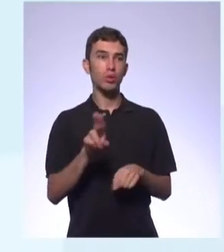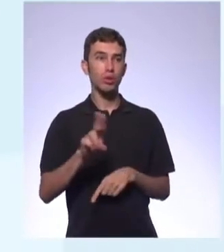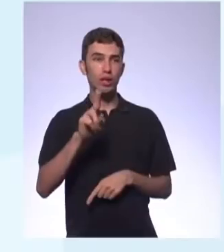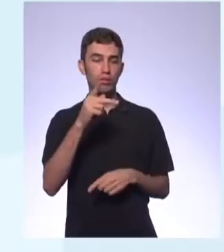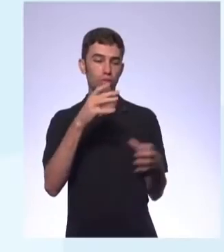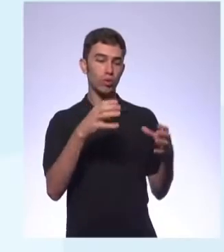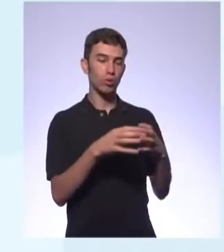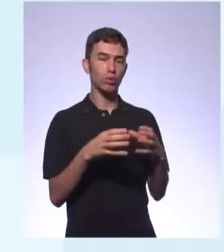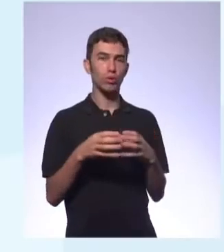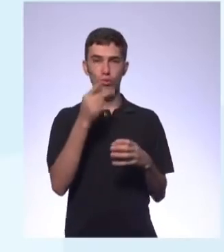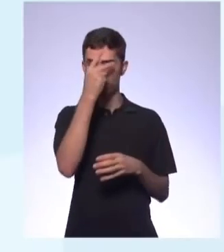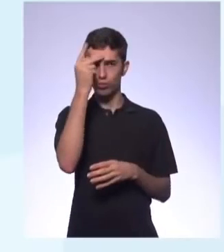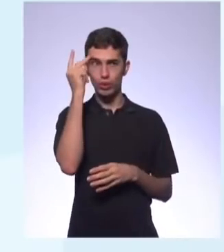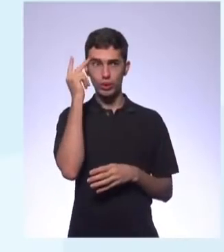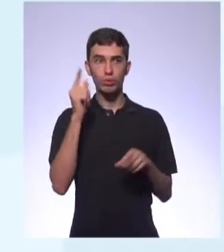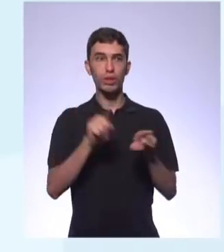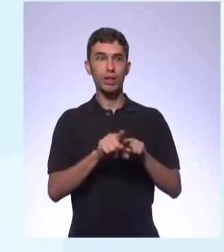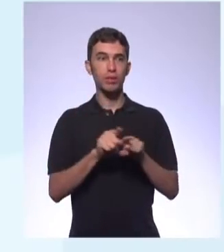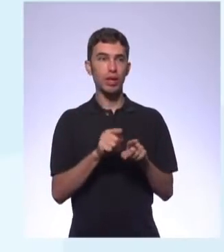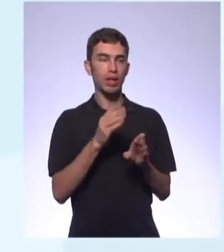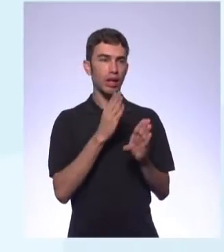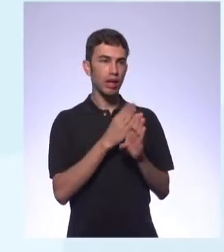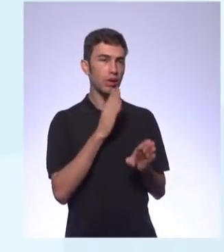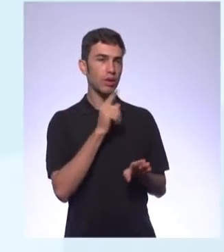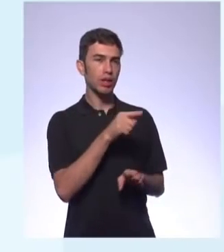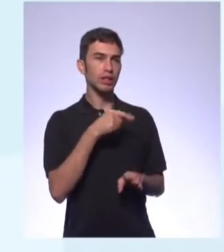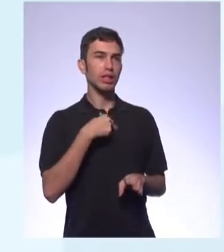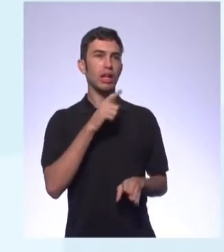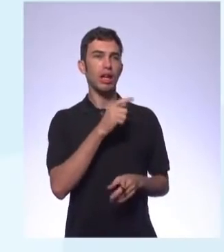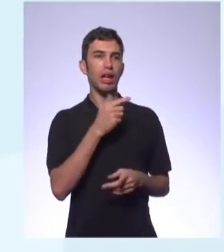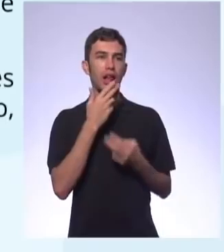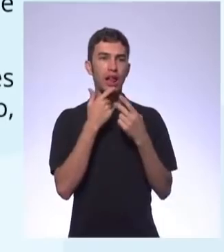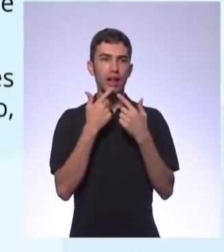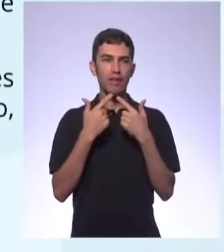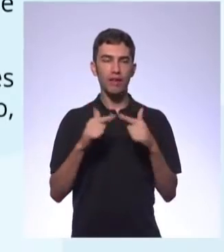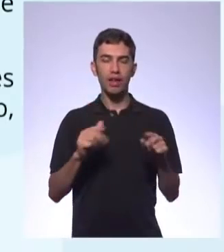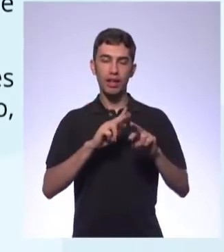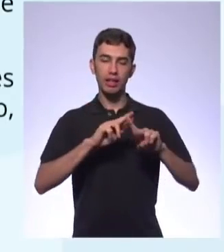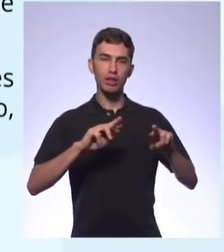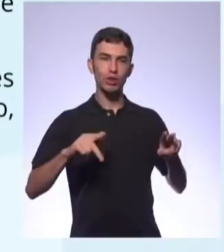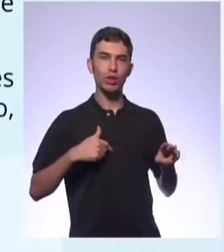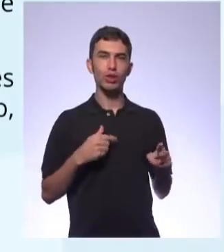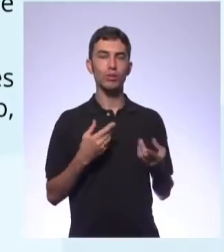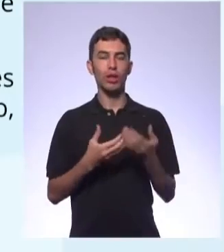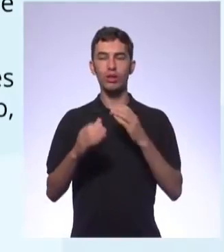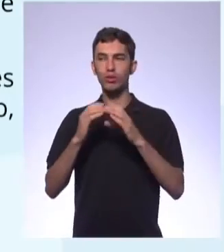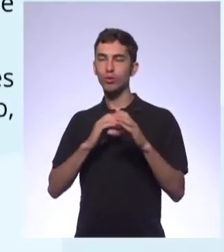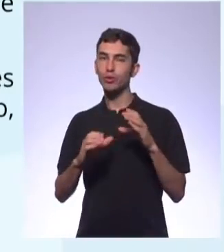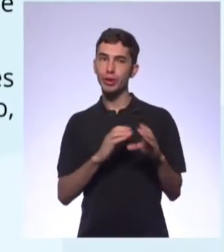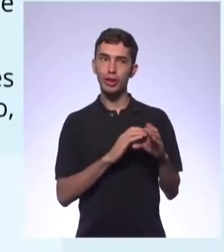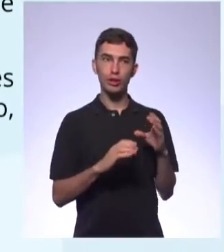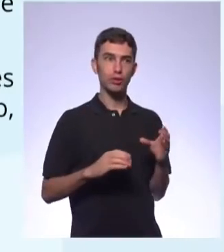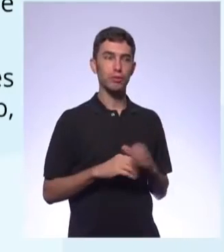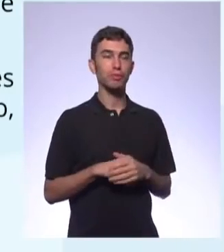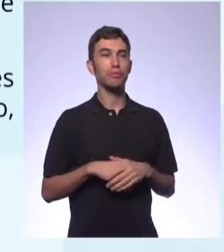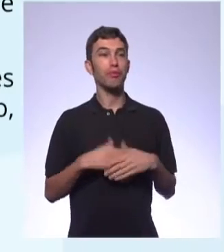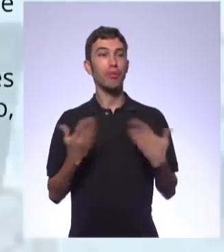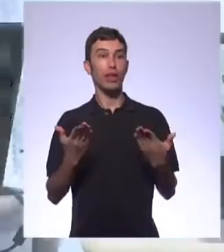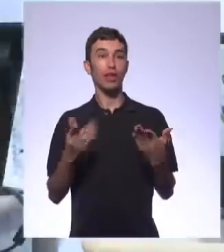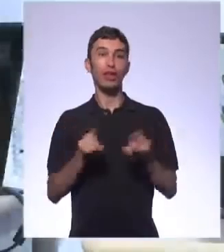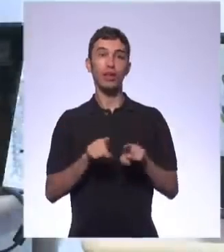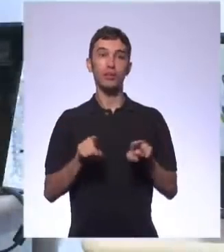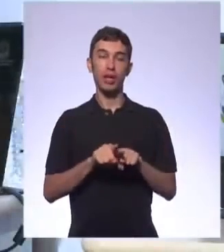reconhecer a variação linguística a partir da situacionalidade comunicativa. Aí, há